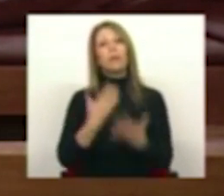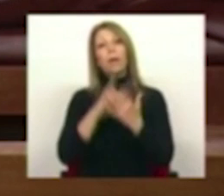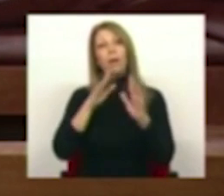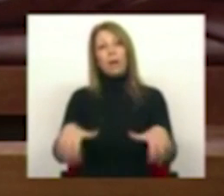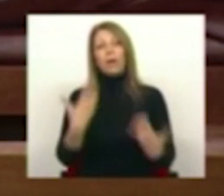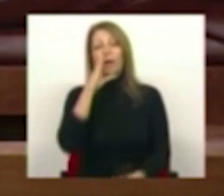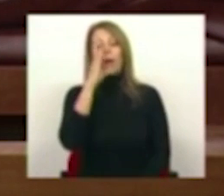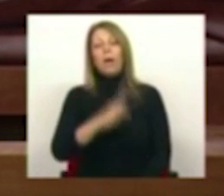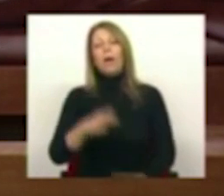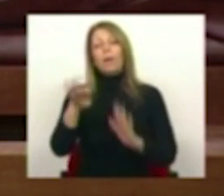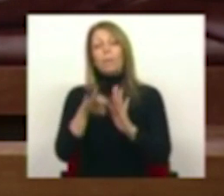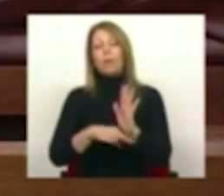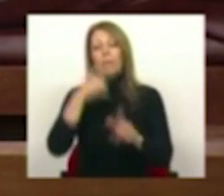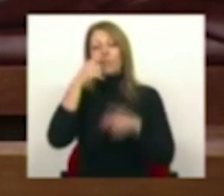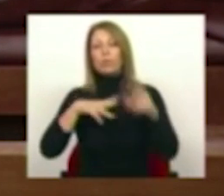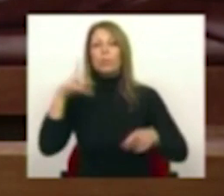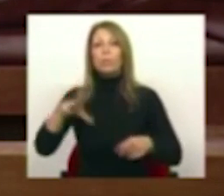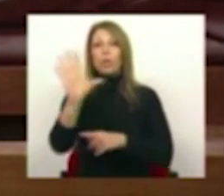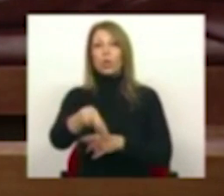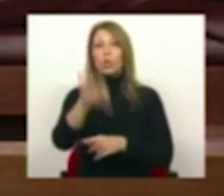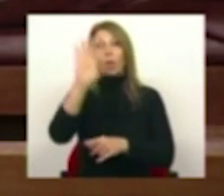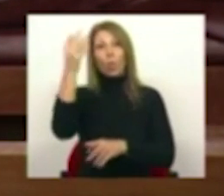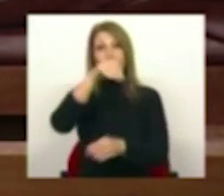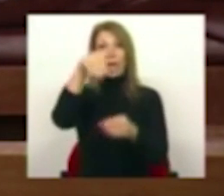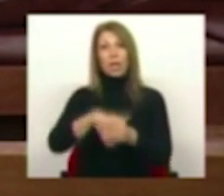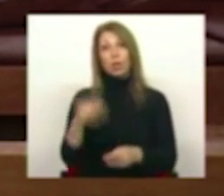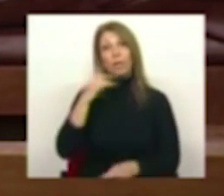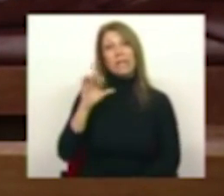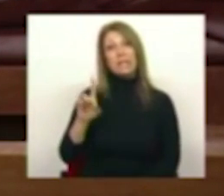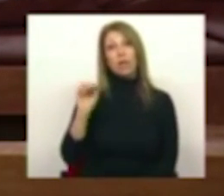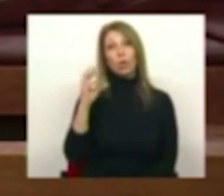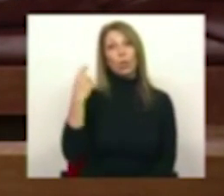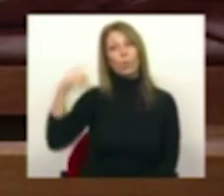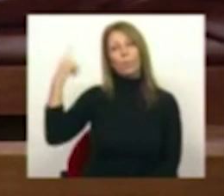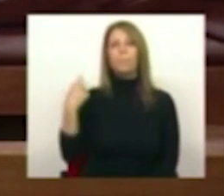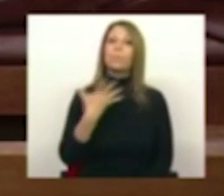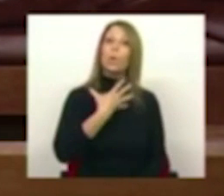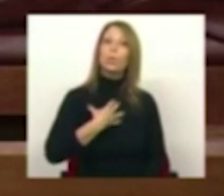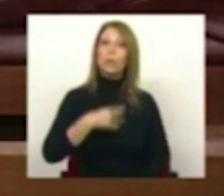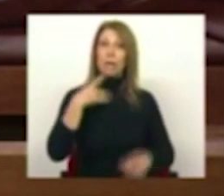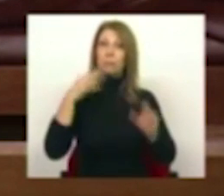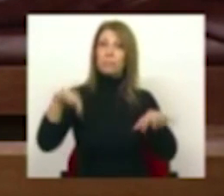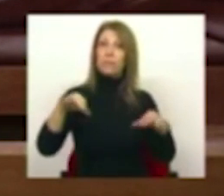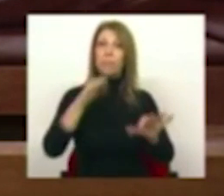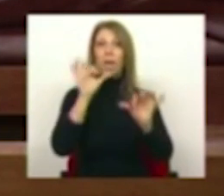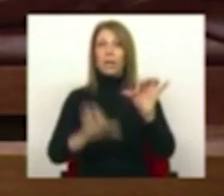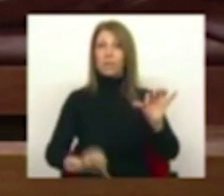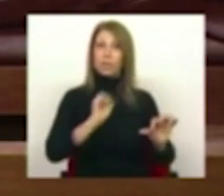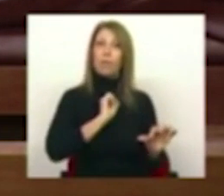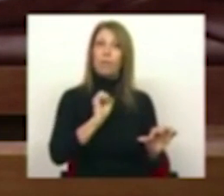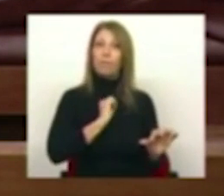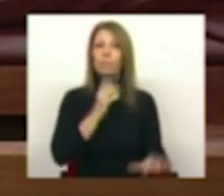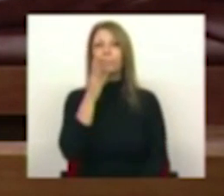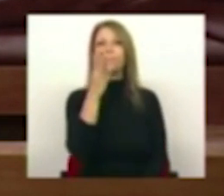que os portugueses escolheram nas eleições de 6 de outubro. Gostaria de terminar a minha intervenção com uma palavra